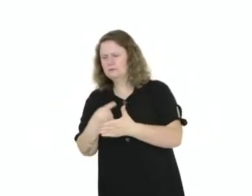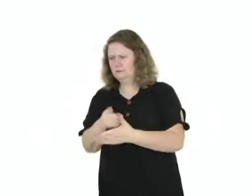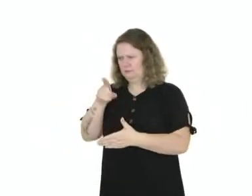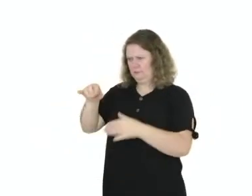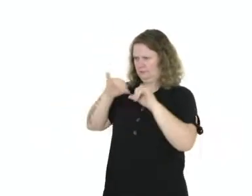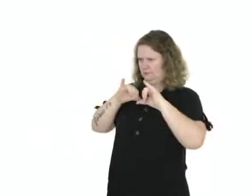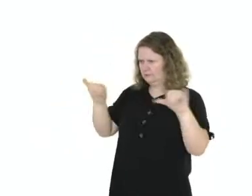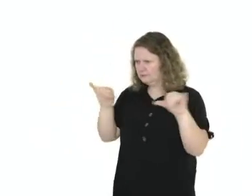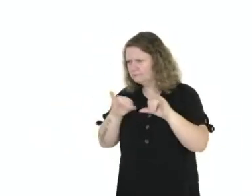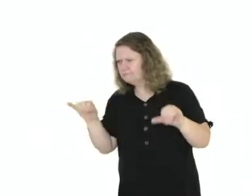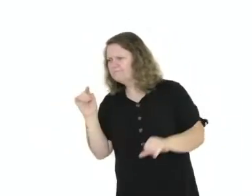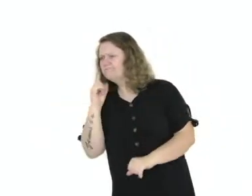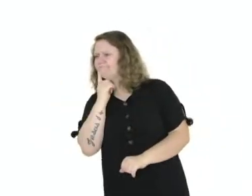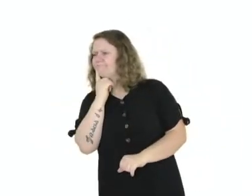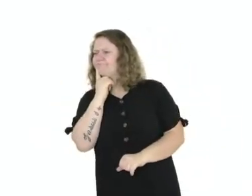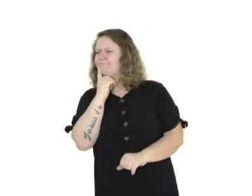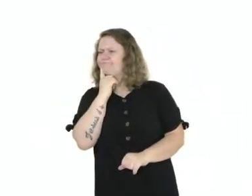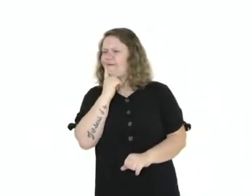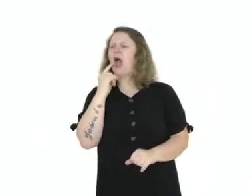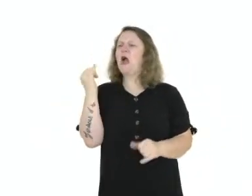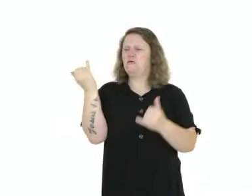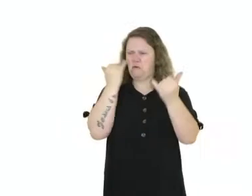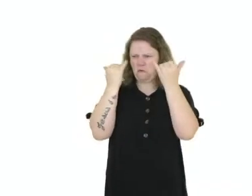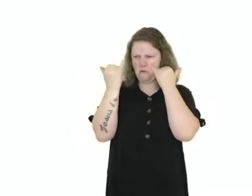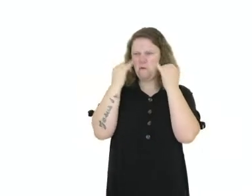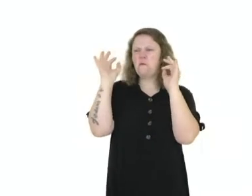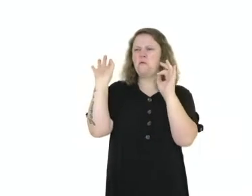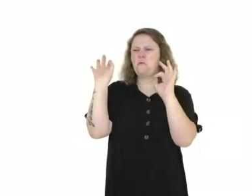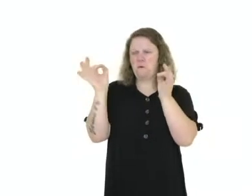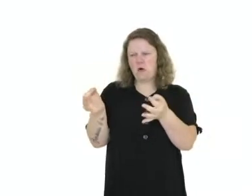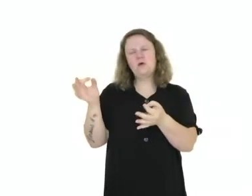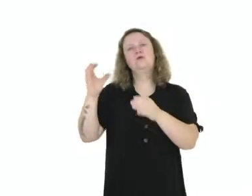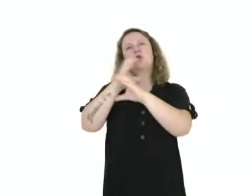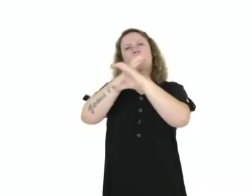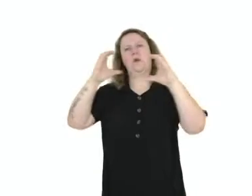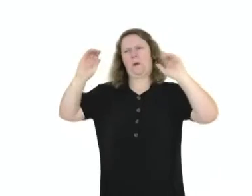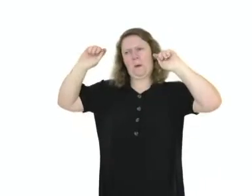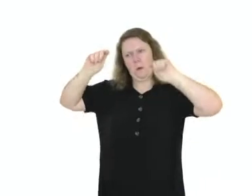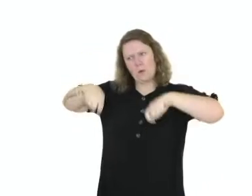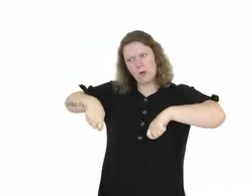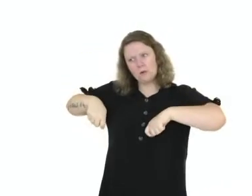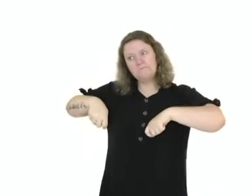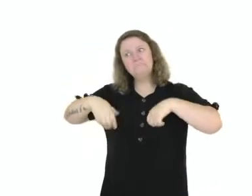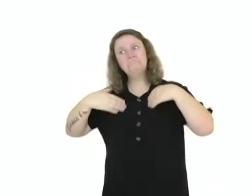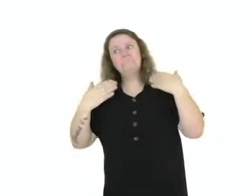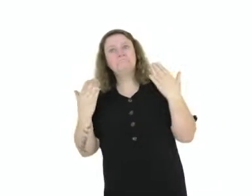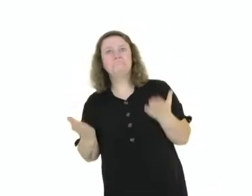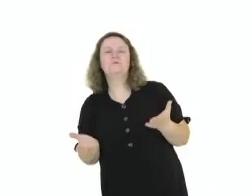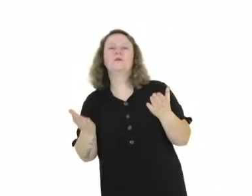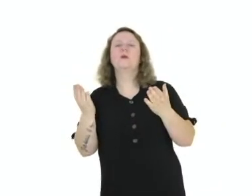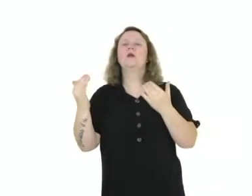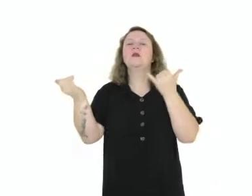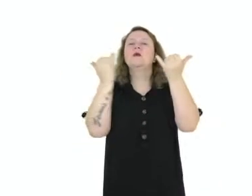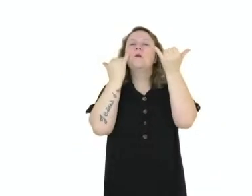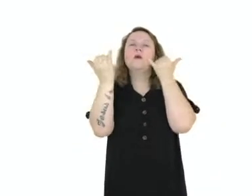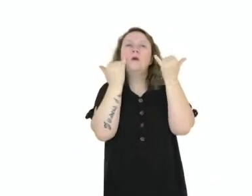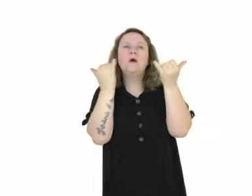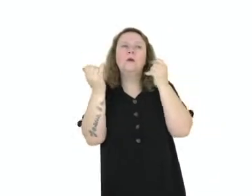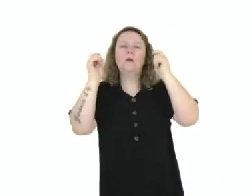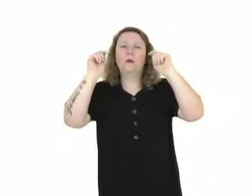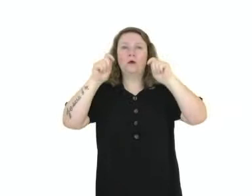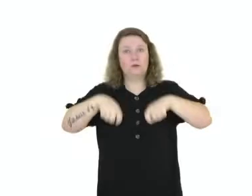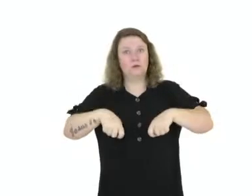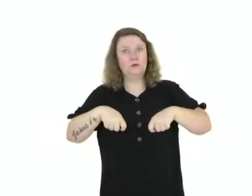tem fontes e dados confiáveis? Eles trazem as notícias das quais ficam